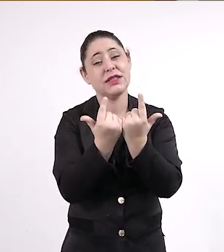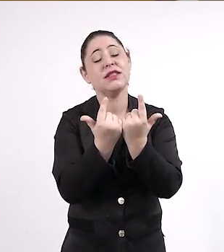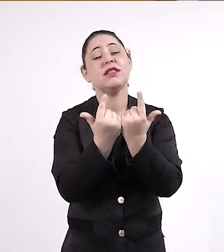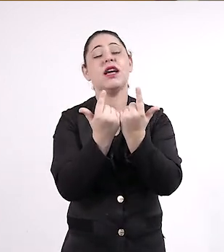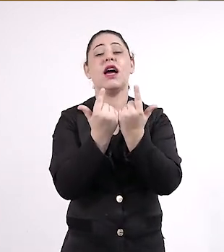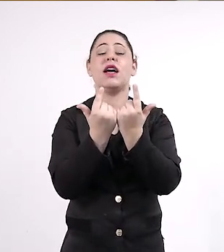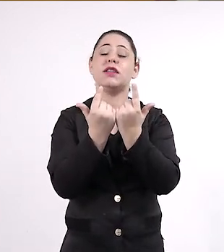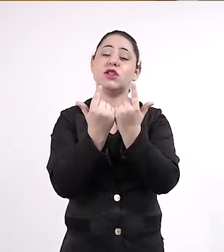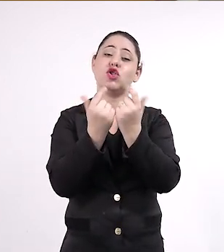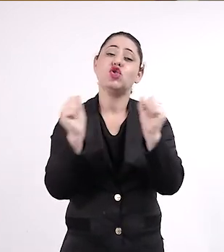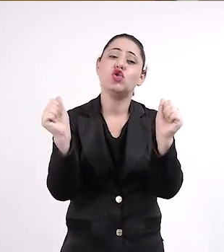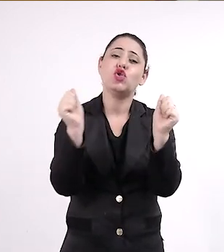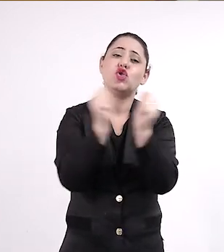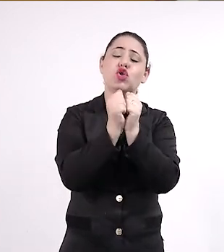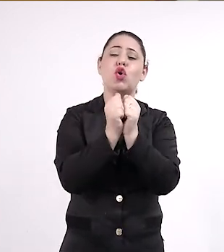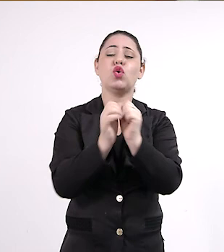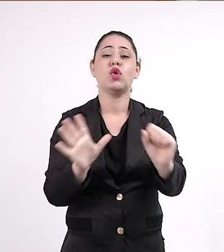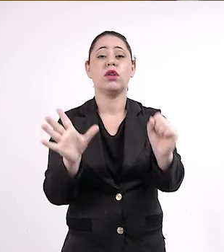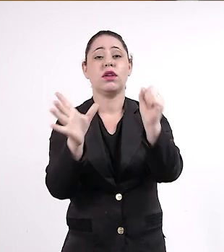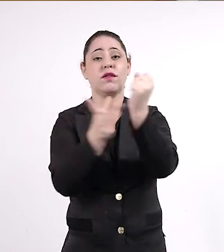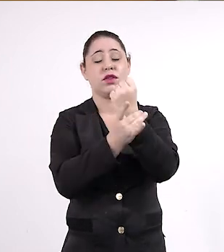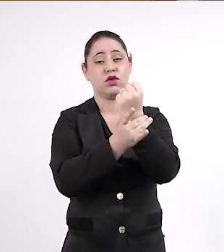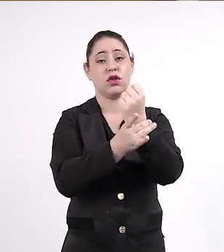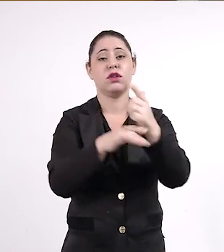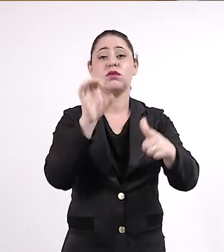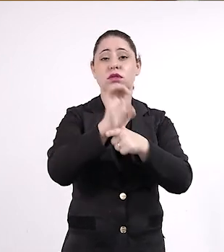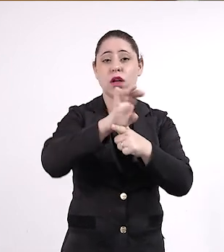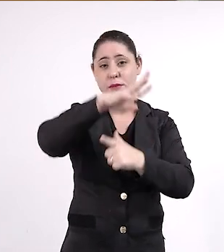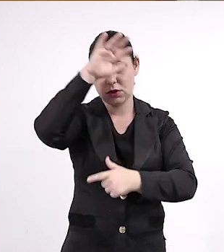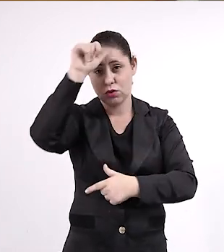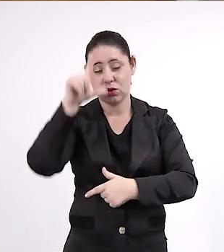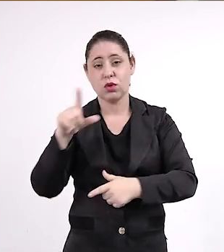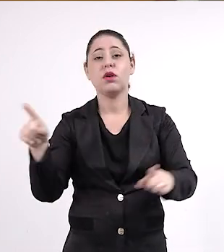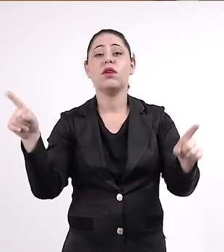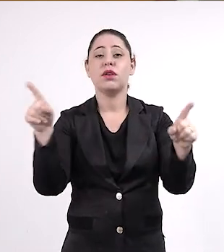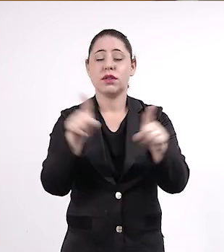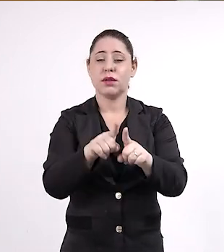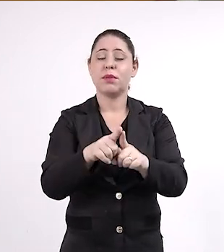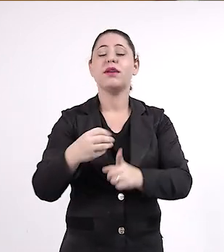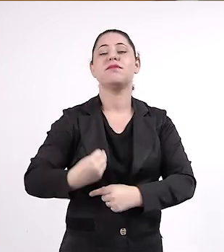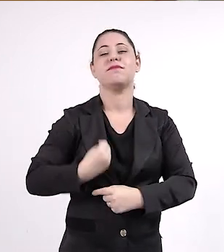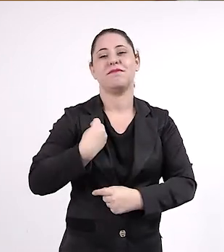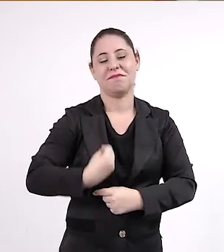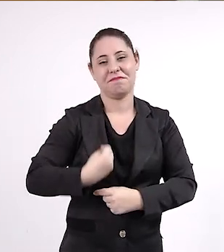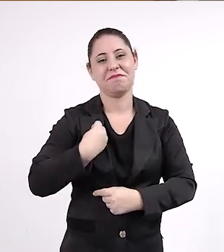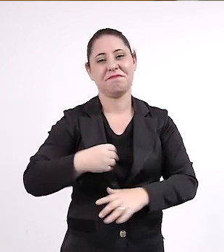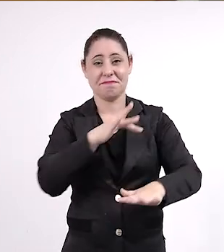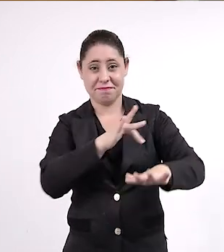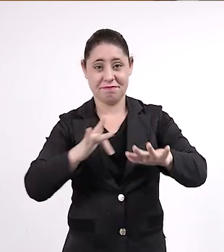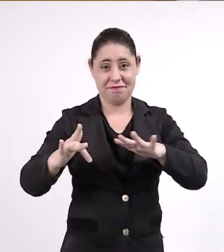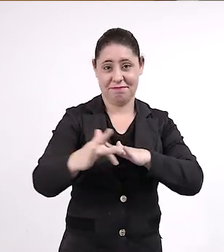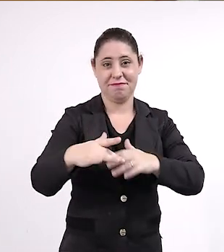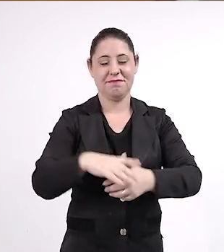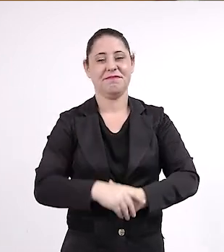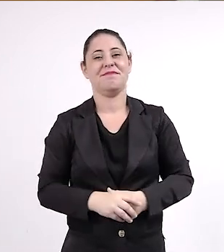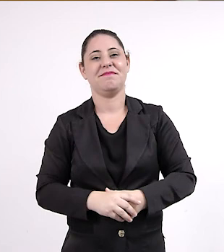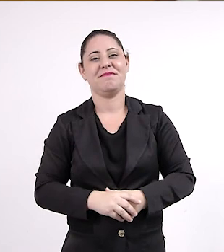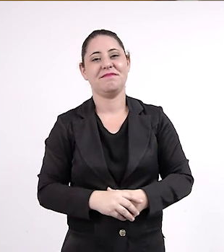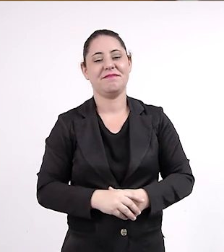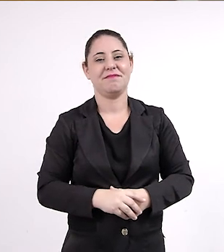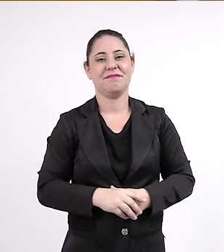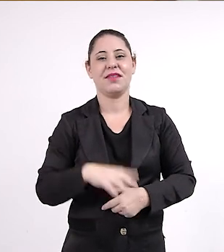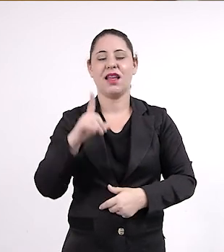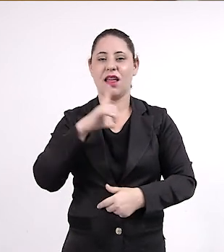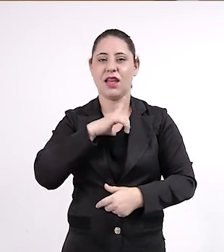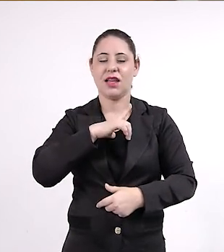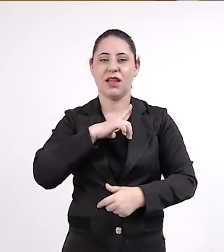aí, confundindo. A Assembleia Legislativa de Mato Grosso do Sul também se faz presente nas mídias sociais,